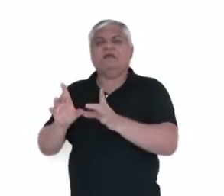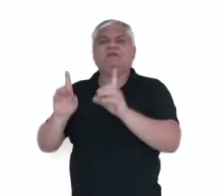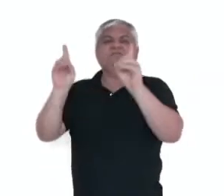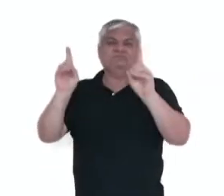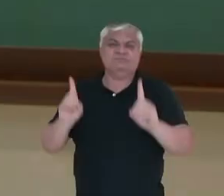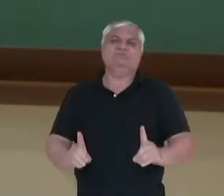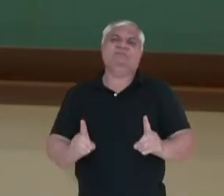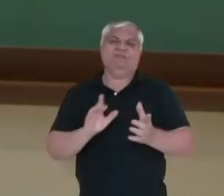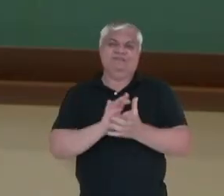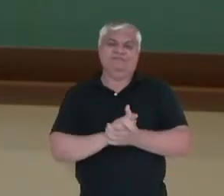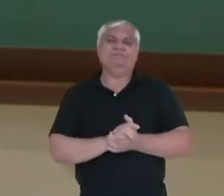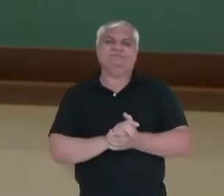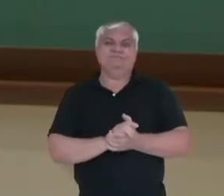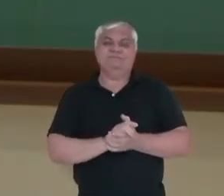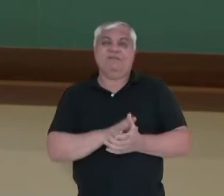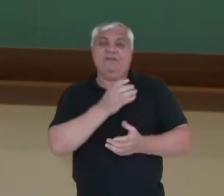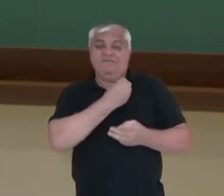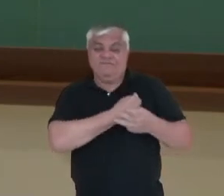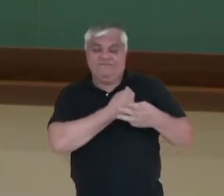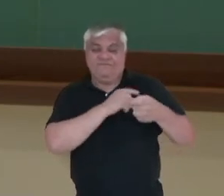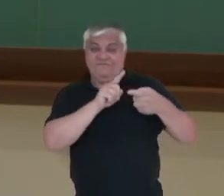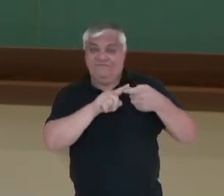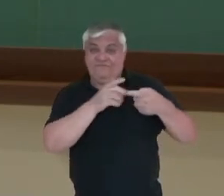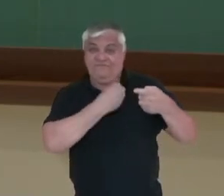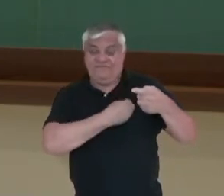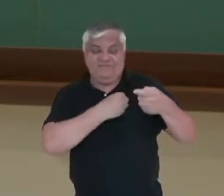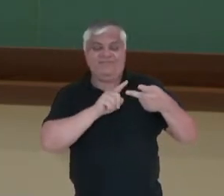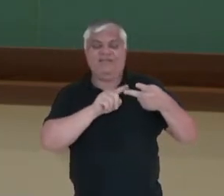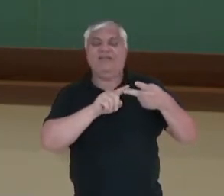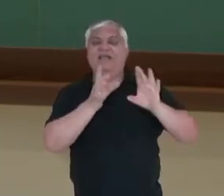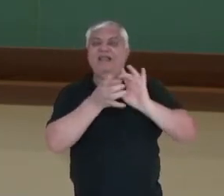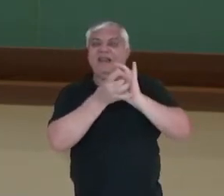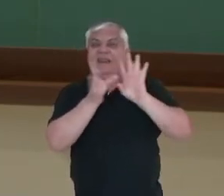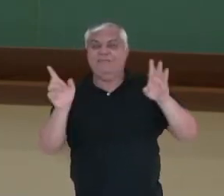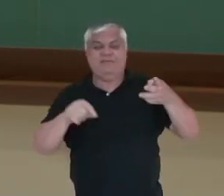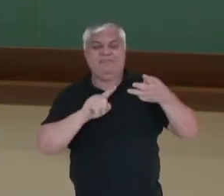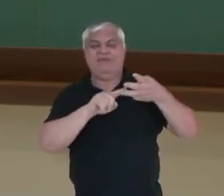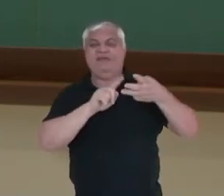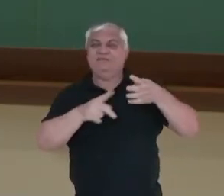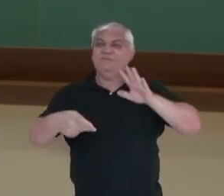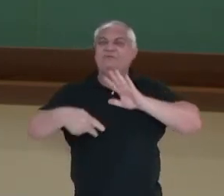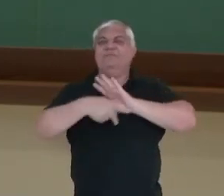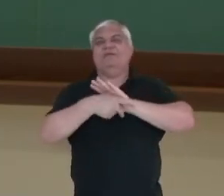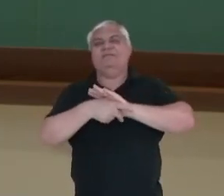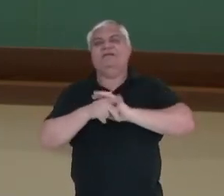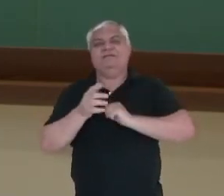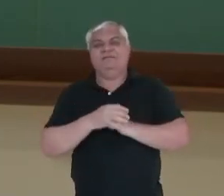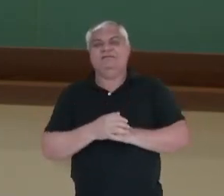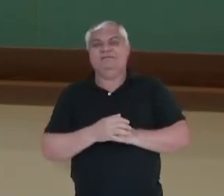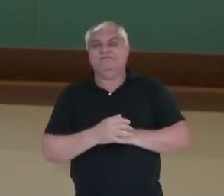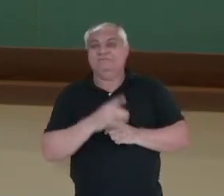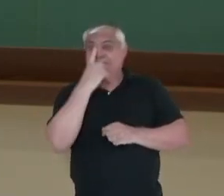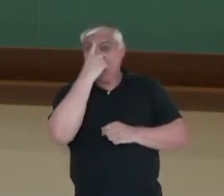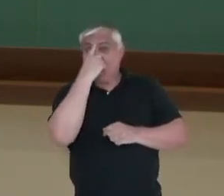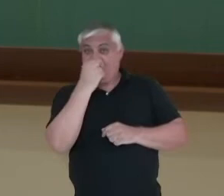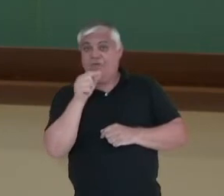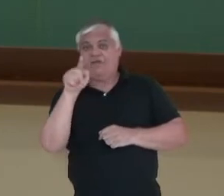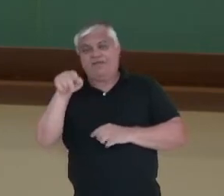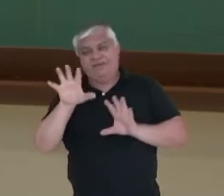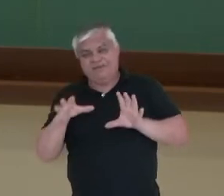vida, liberdade e a propriedade privada. Daí o fato do John Locke ser encaixado num grupo